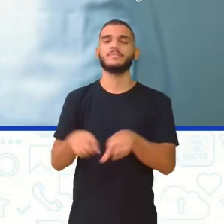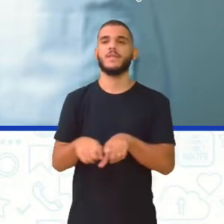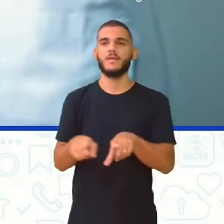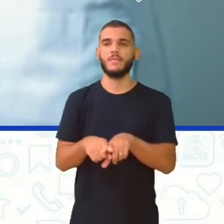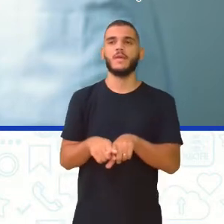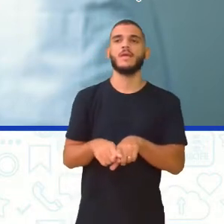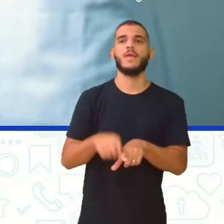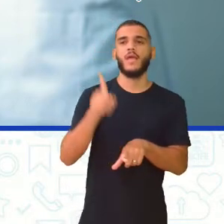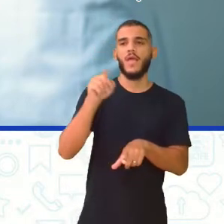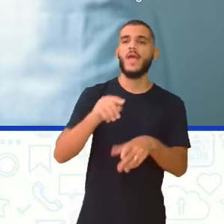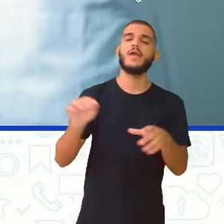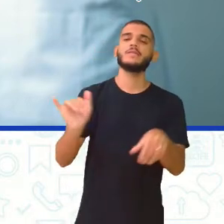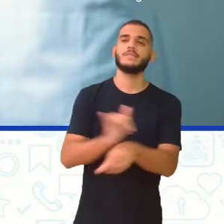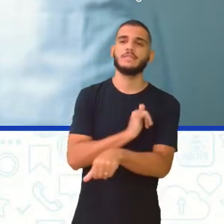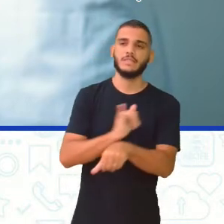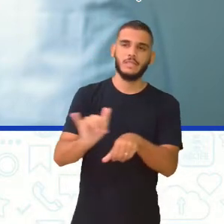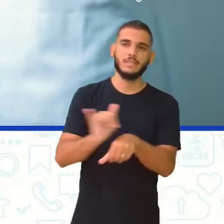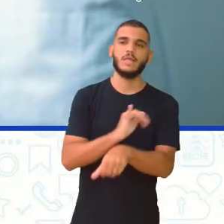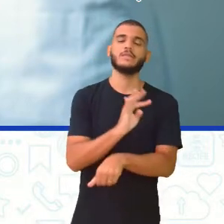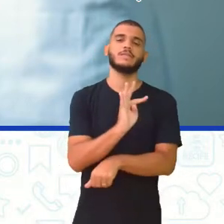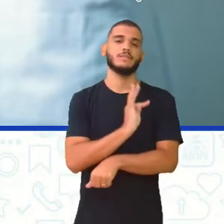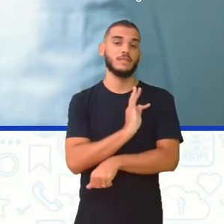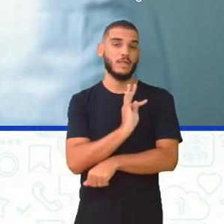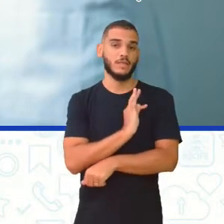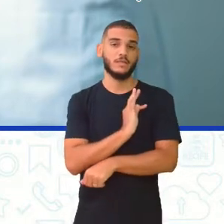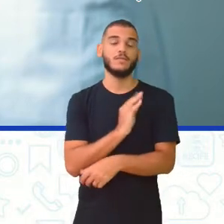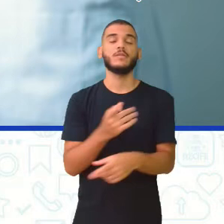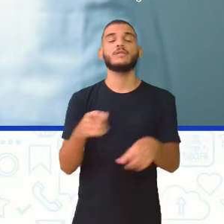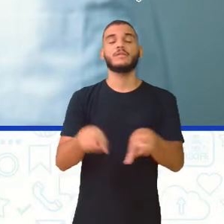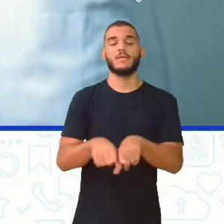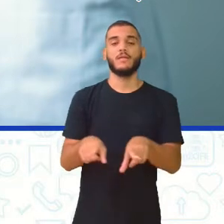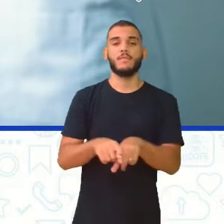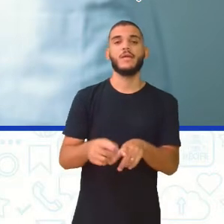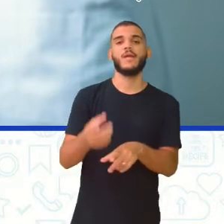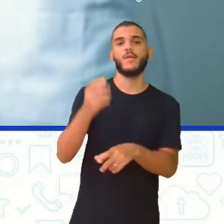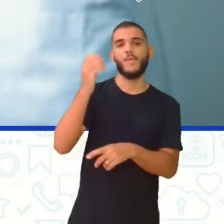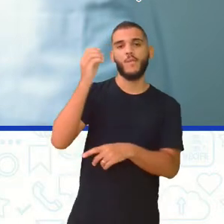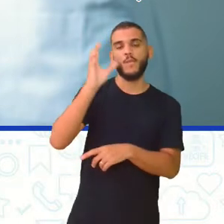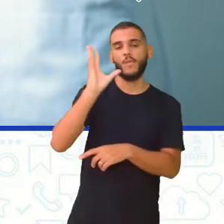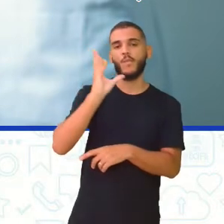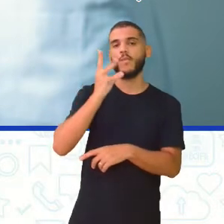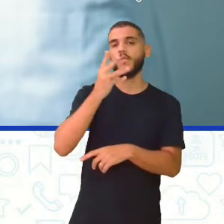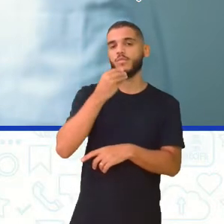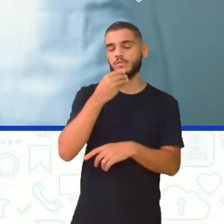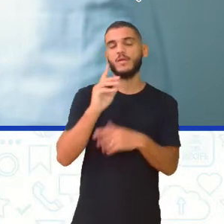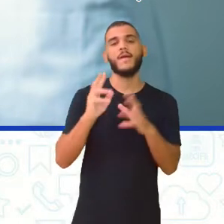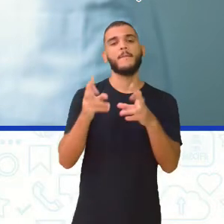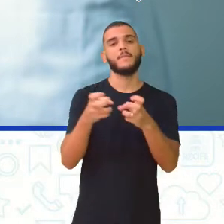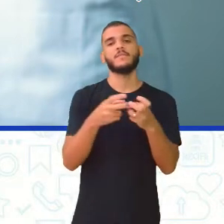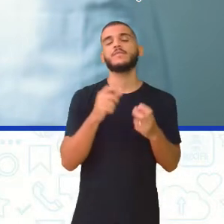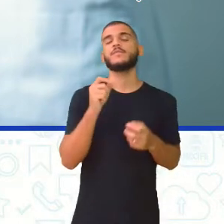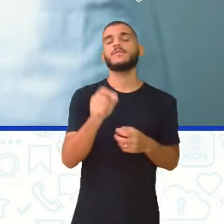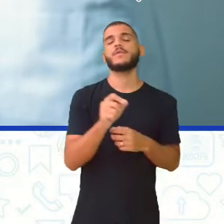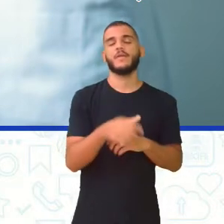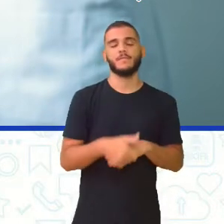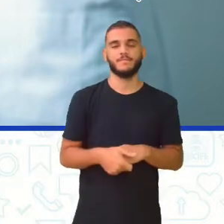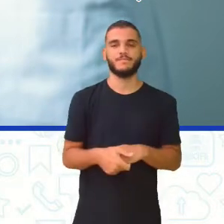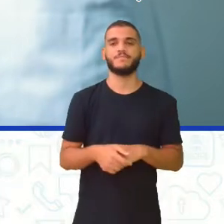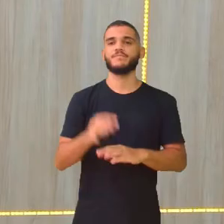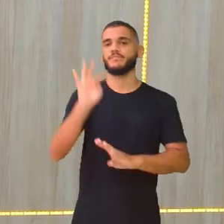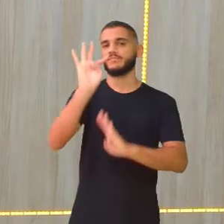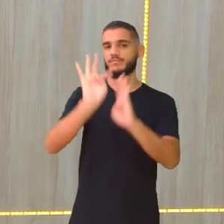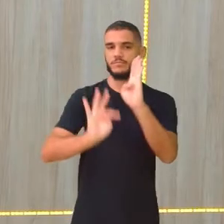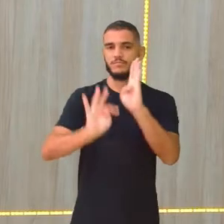remete a uma técnica e logos é a questão aí de conhecimento. Então, a gente está vendo aí que essa biotecnologia está